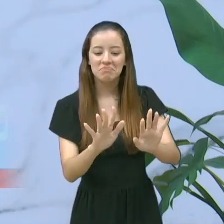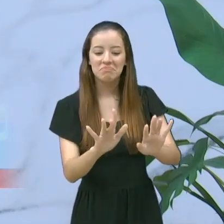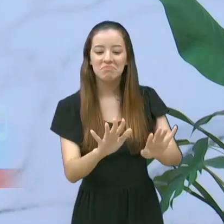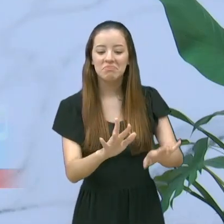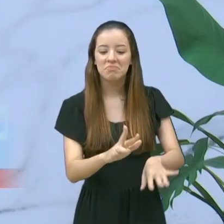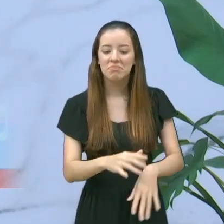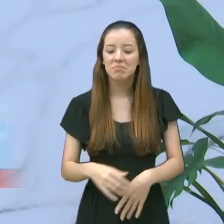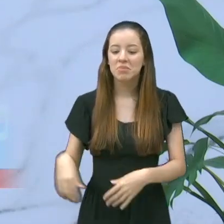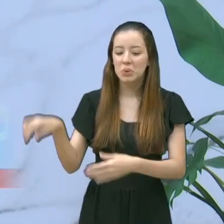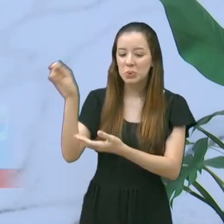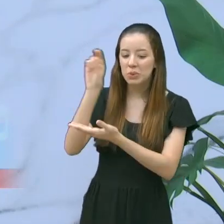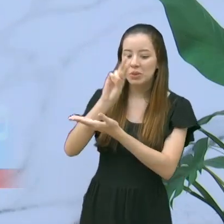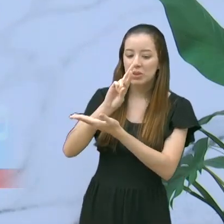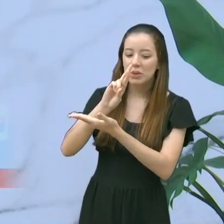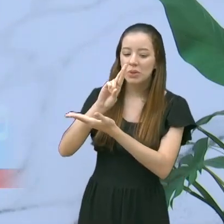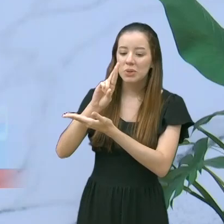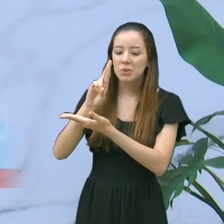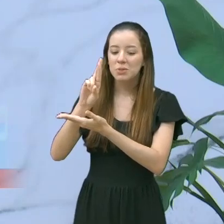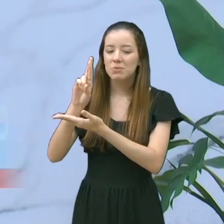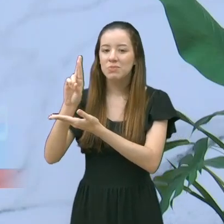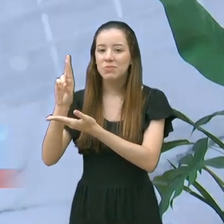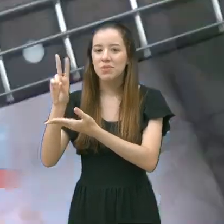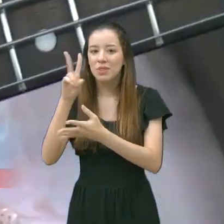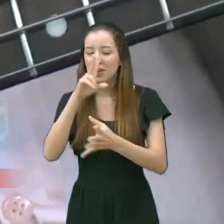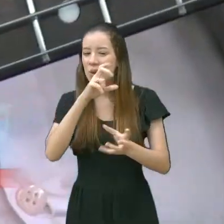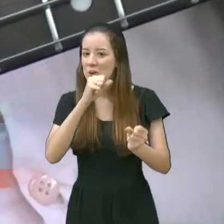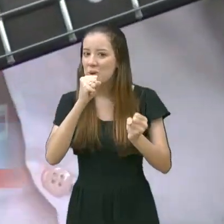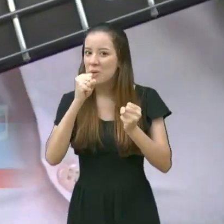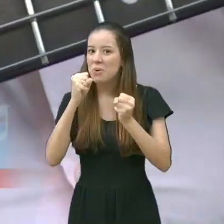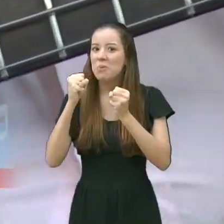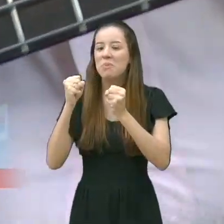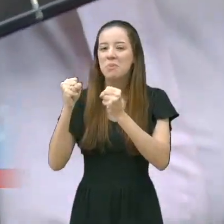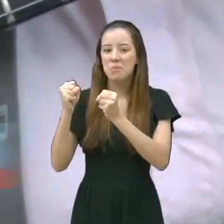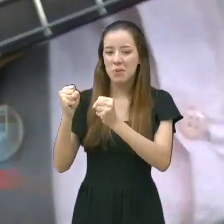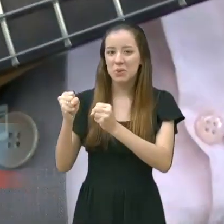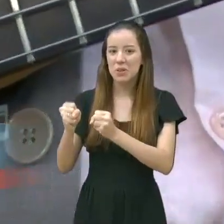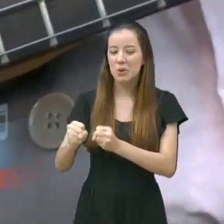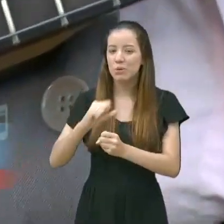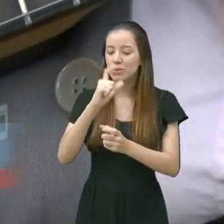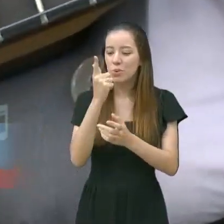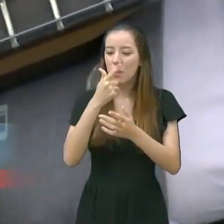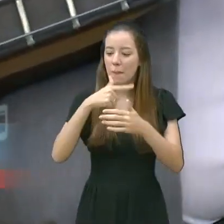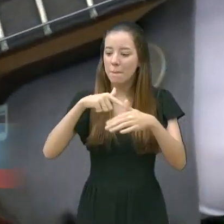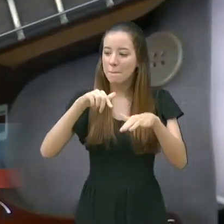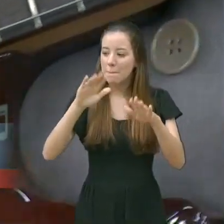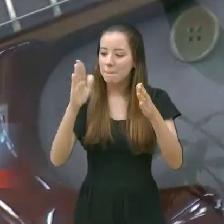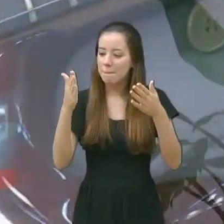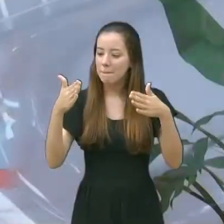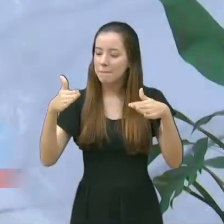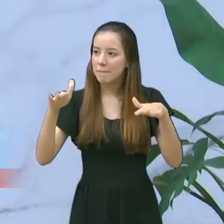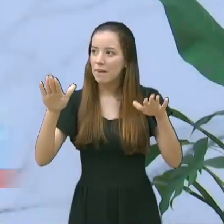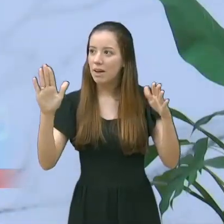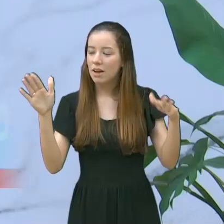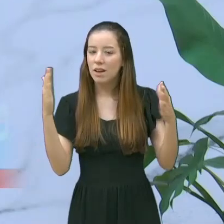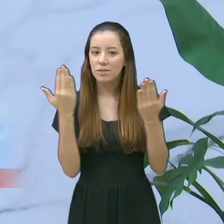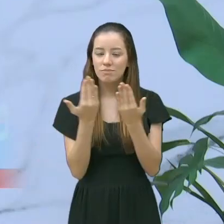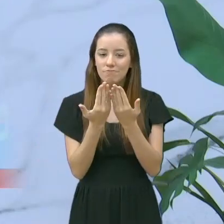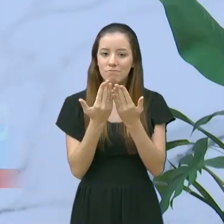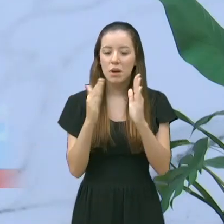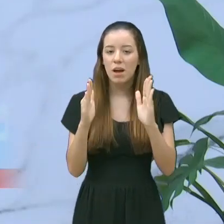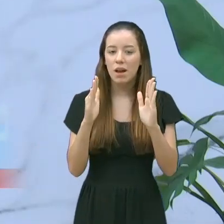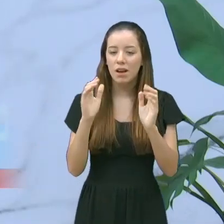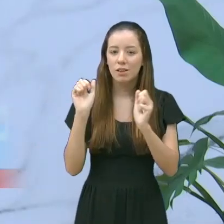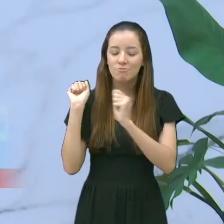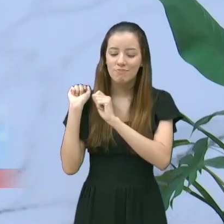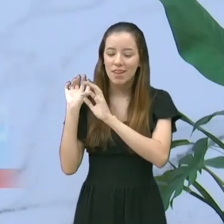Fez caminho no meio do mar para o povo de Israel passar. Do